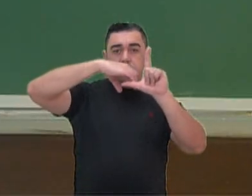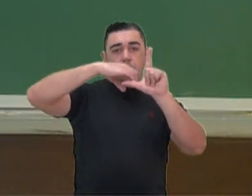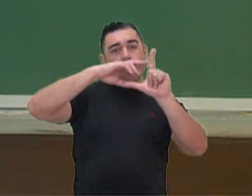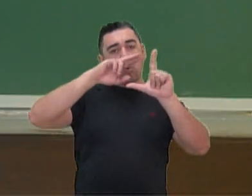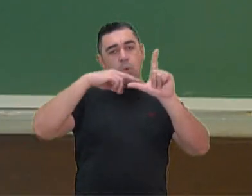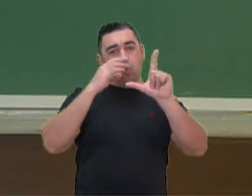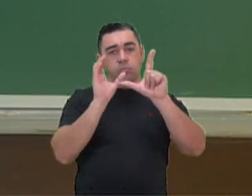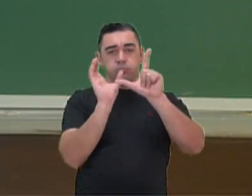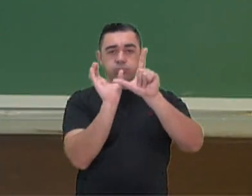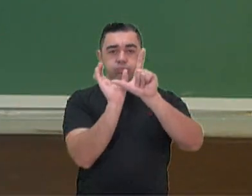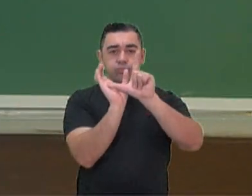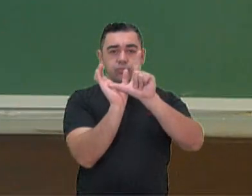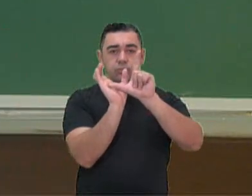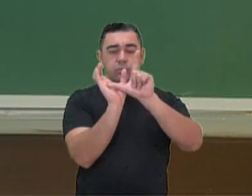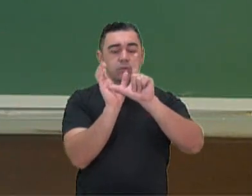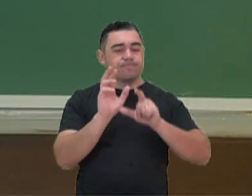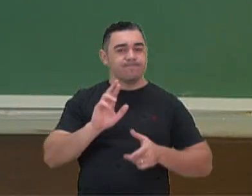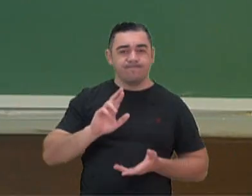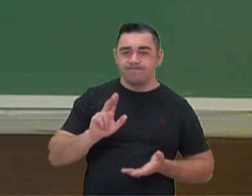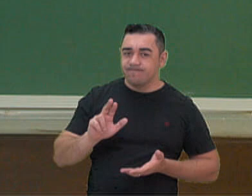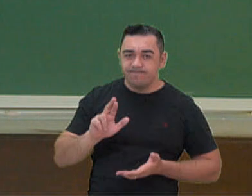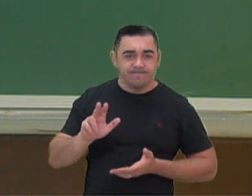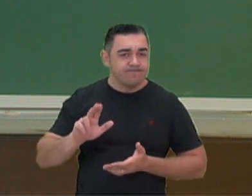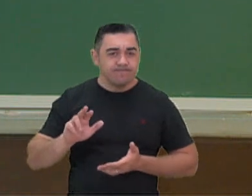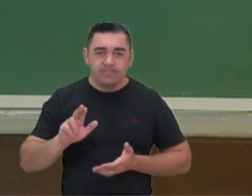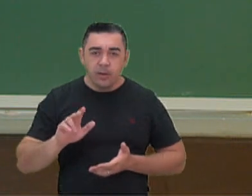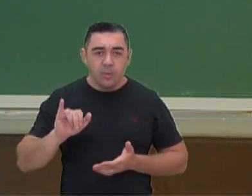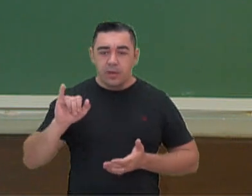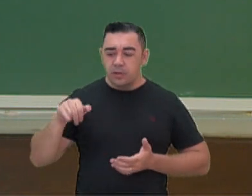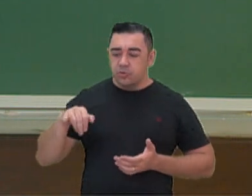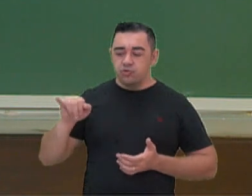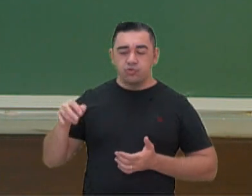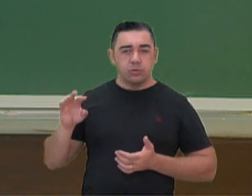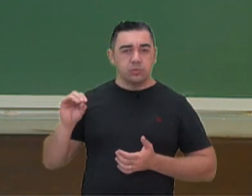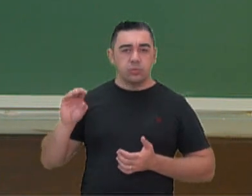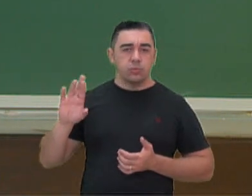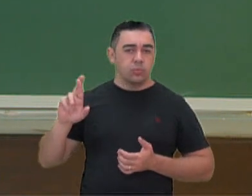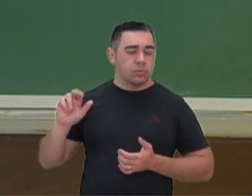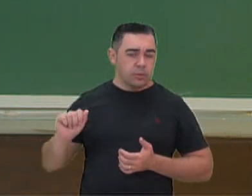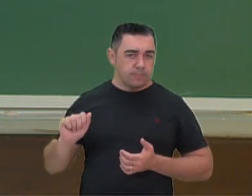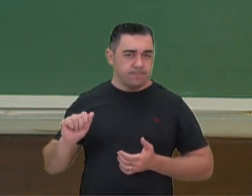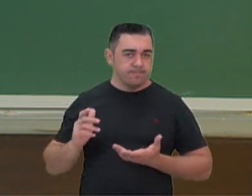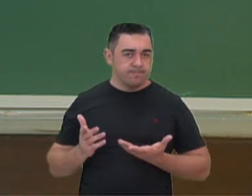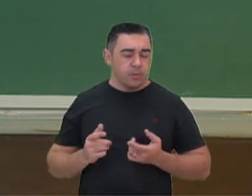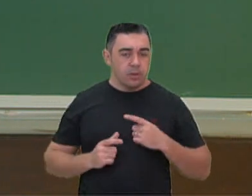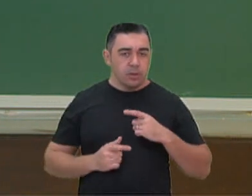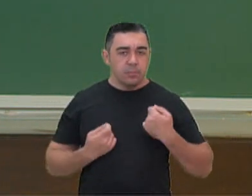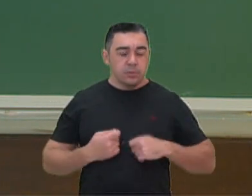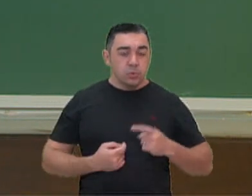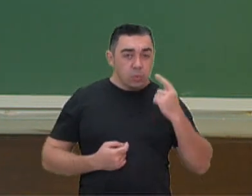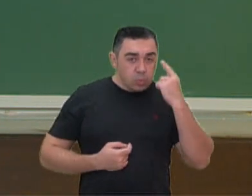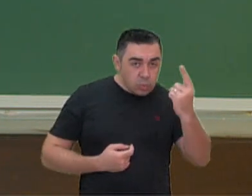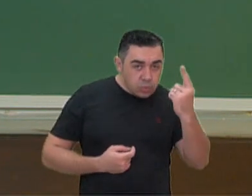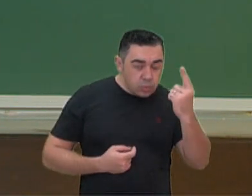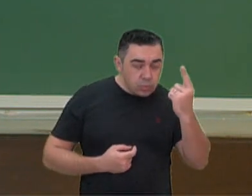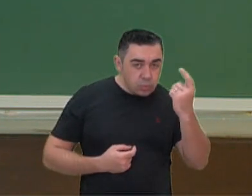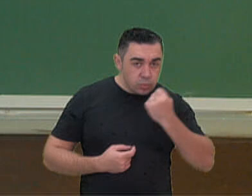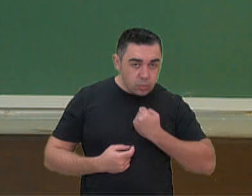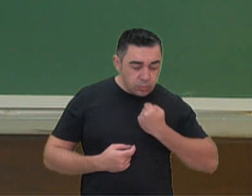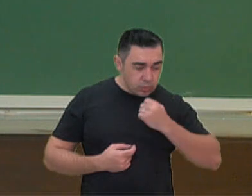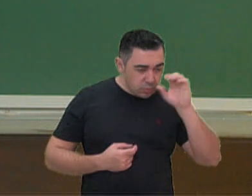função é definida em um conjunto de domínio e um conjunto de imagem. É nesse conjunto de domínio e imagem que a gente tem que